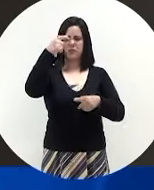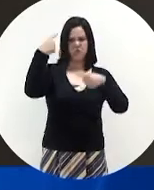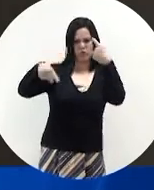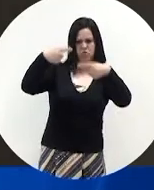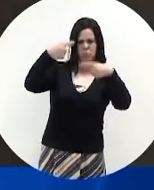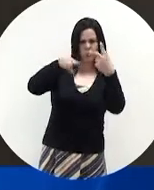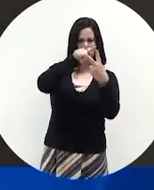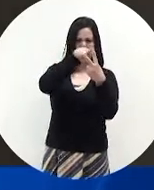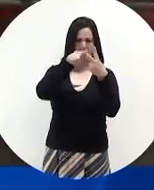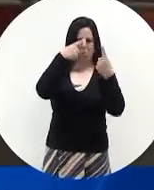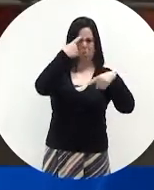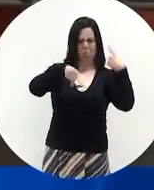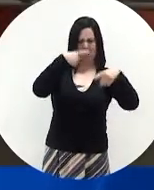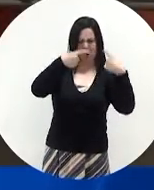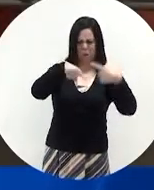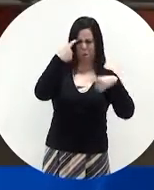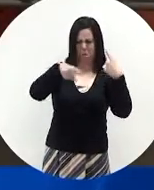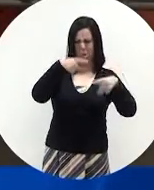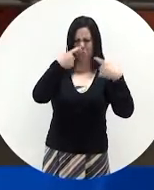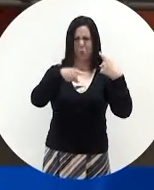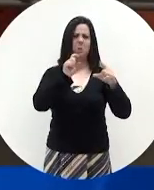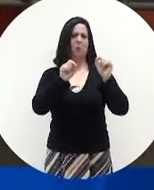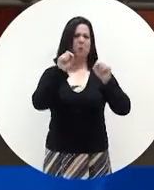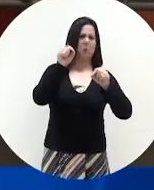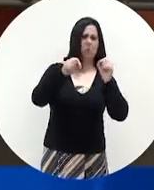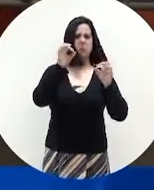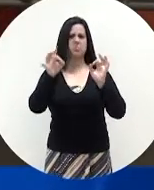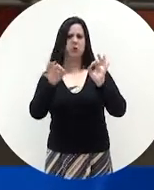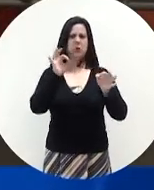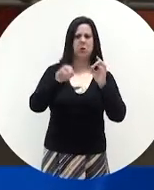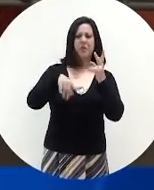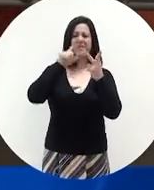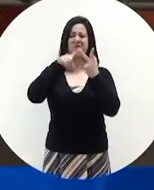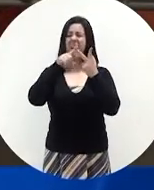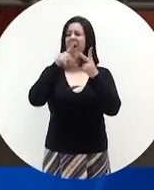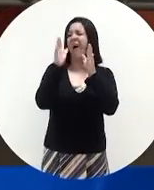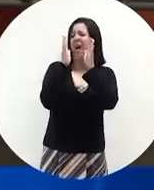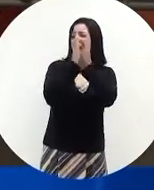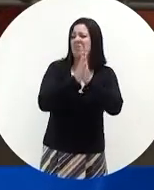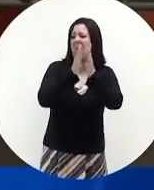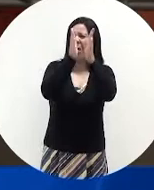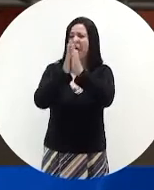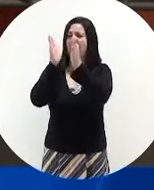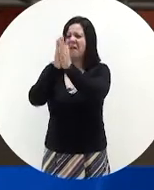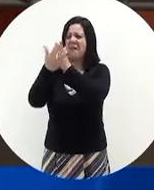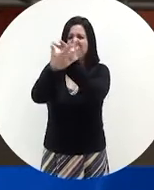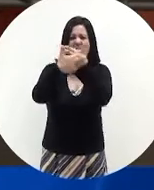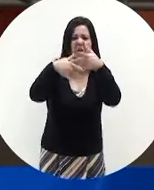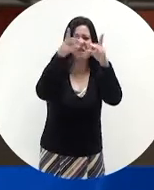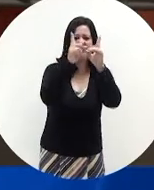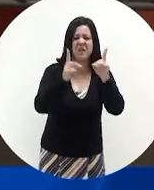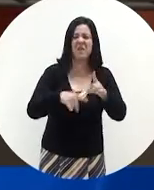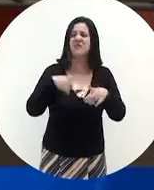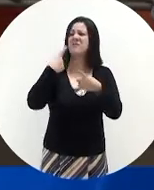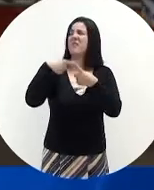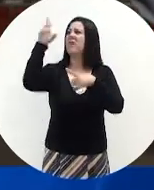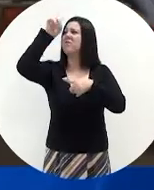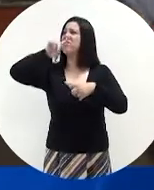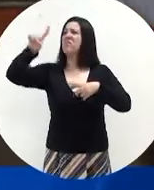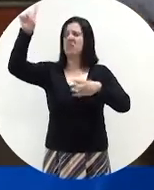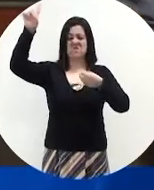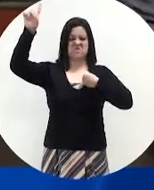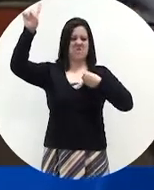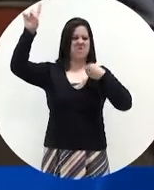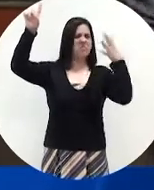criou a matéria. E ele bateu de frente contra um outro pensamento grego, que era o pensamento dos estoicos, que